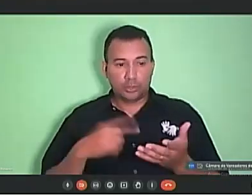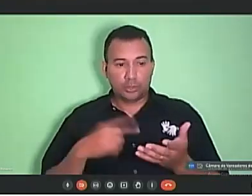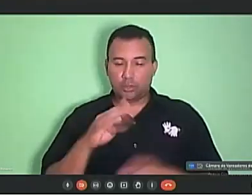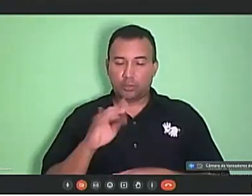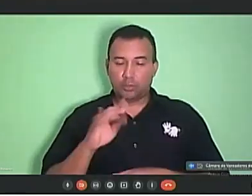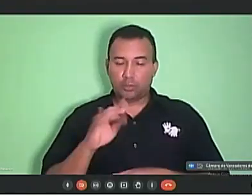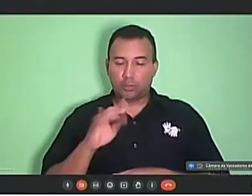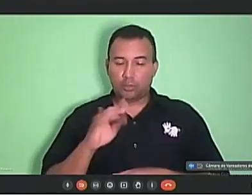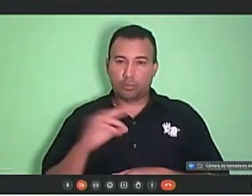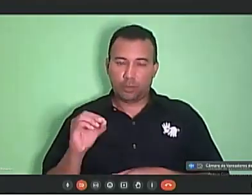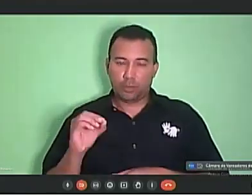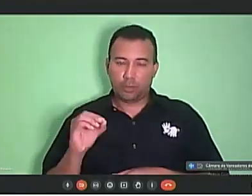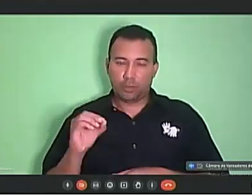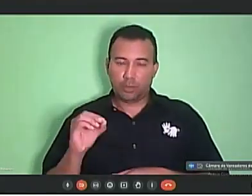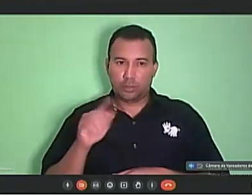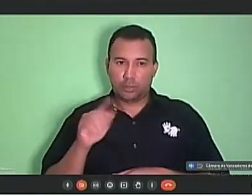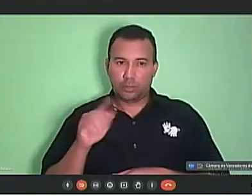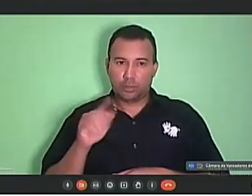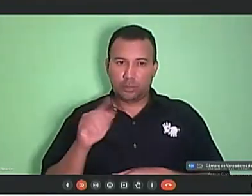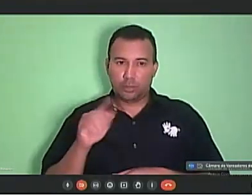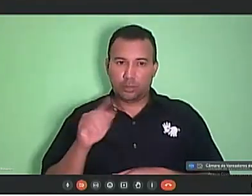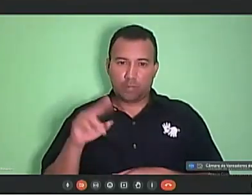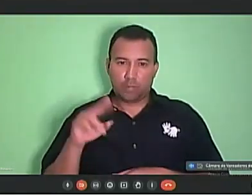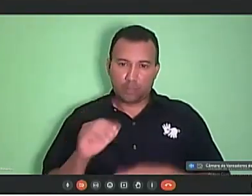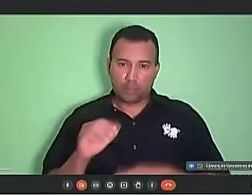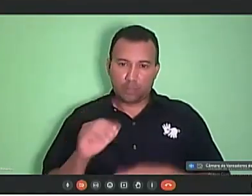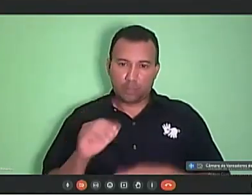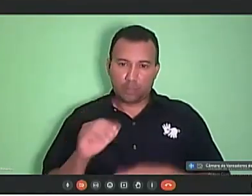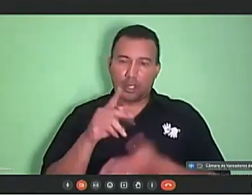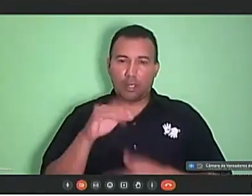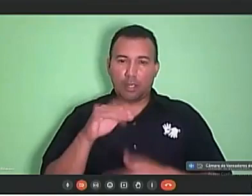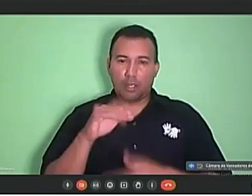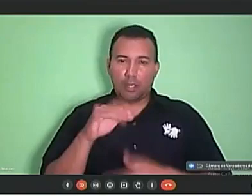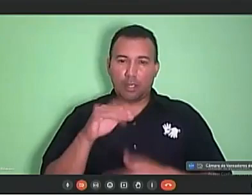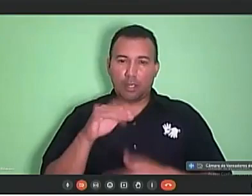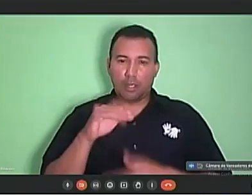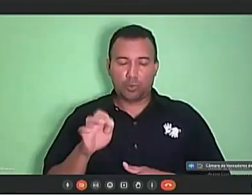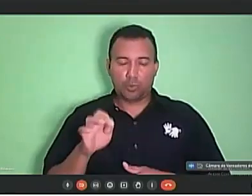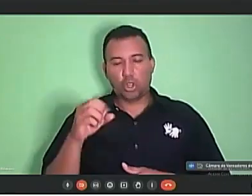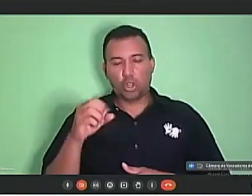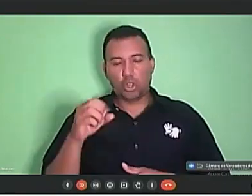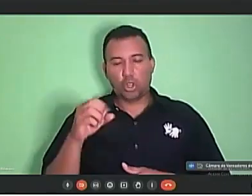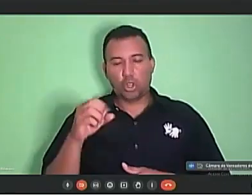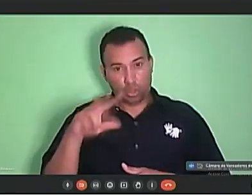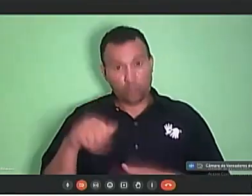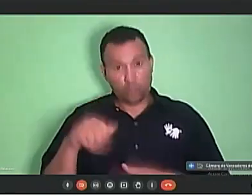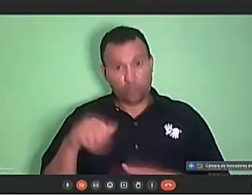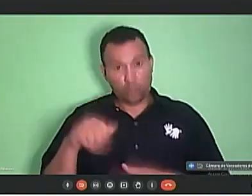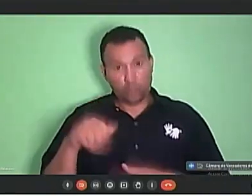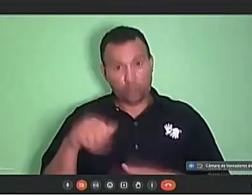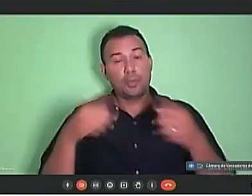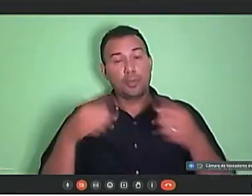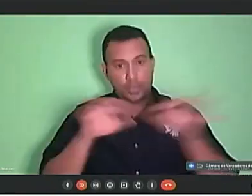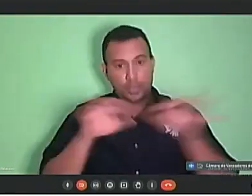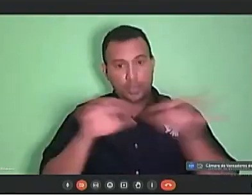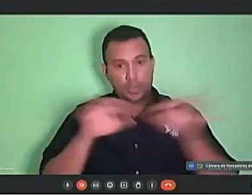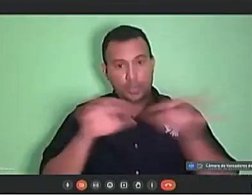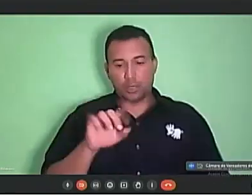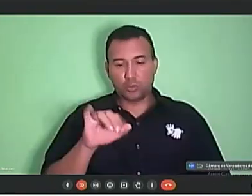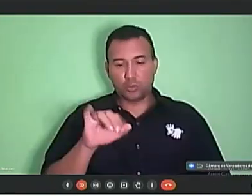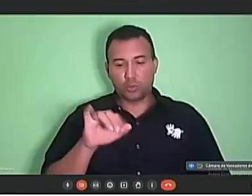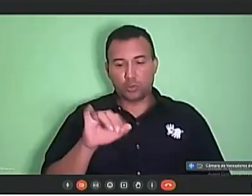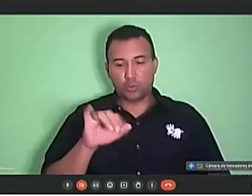Nova, por estes pontos de passagem. Porém, o ideal seria fazer o sistema ligando um dique desde o muro da empresa Miguel